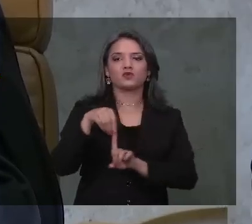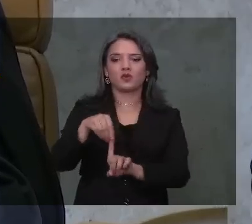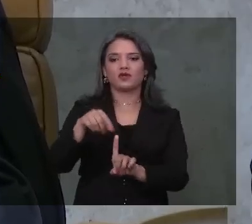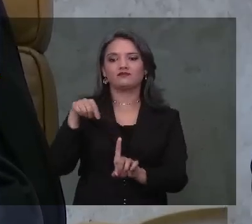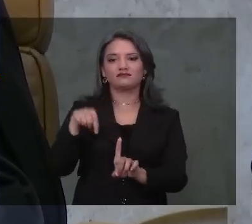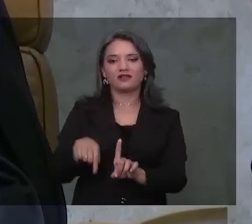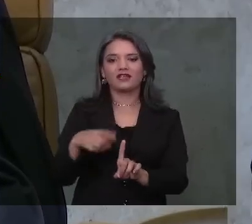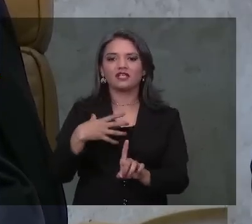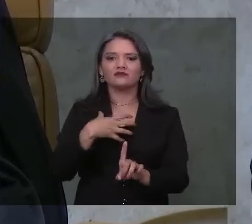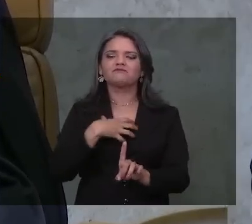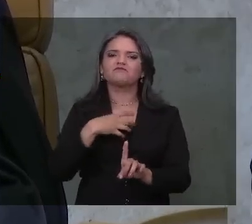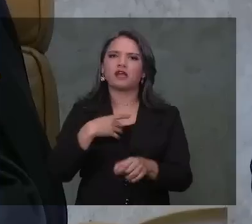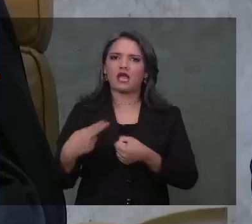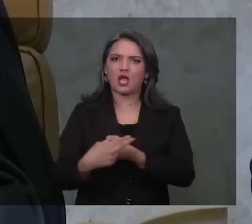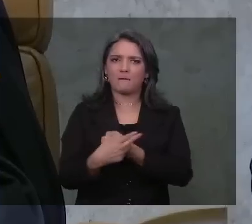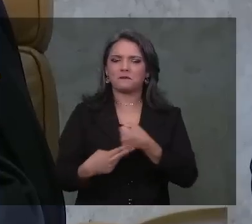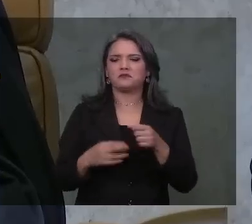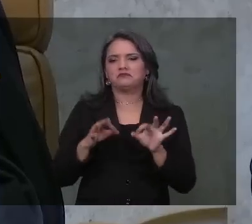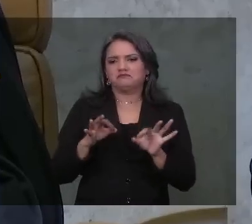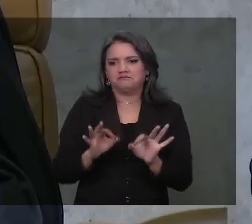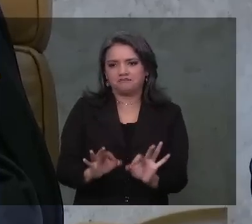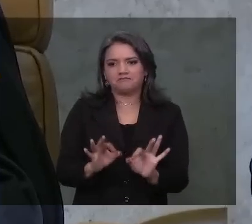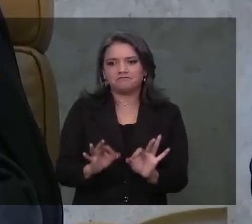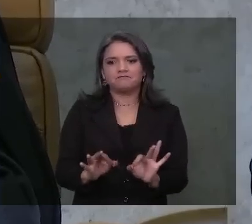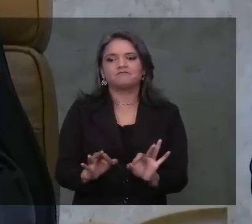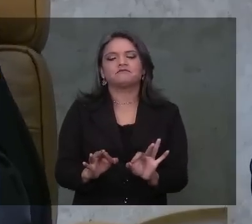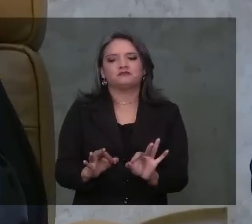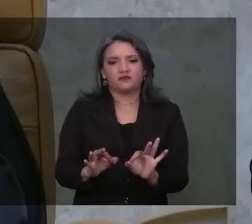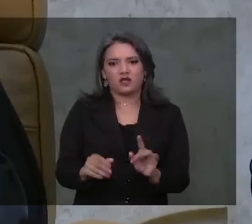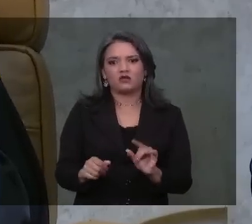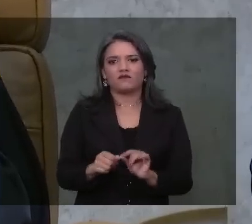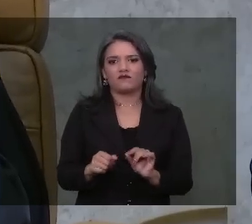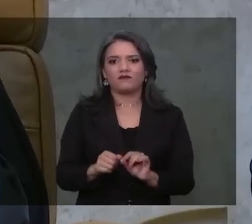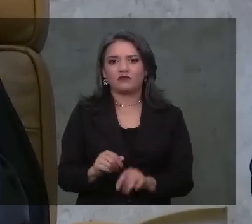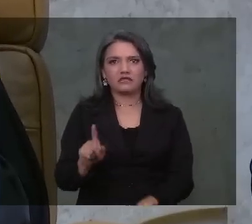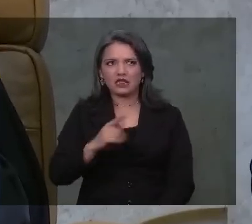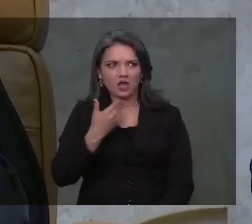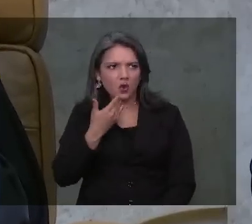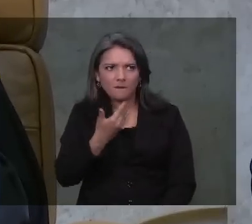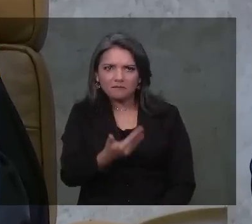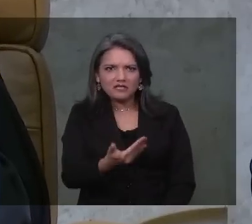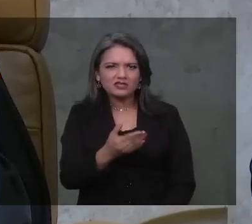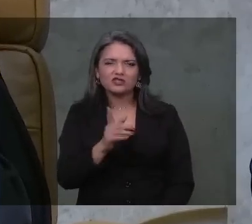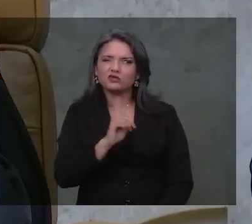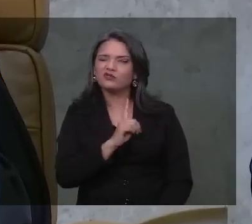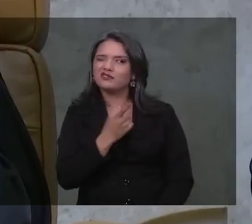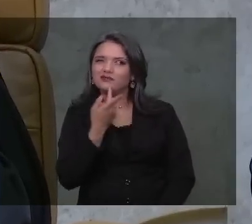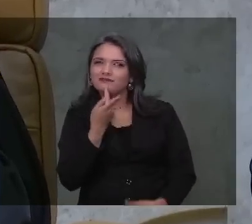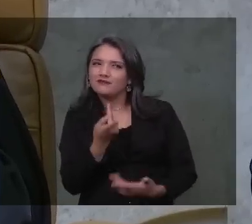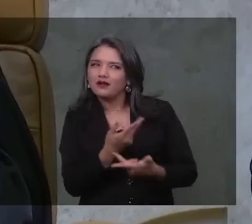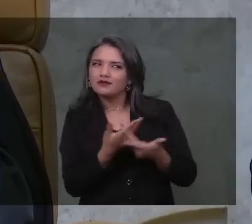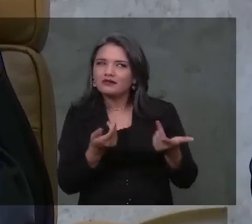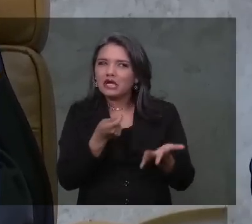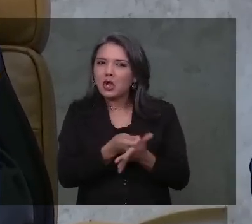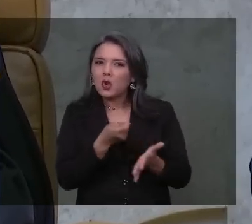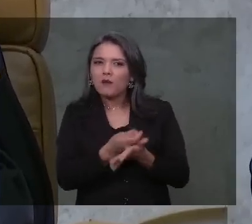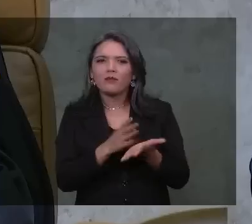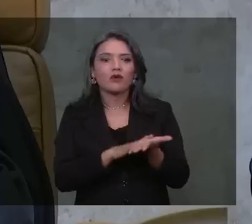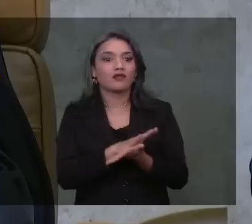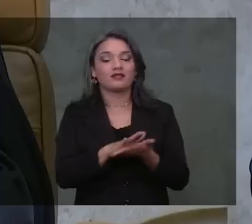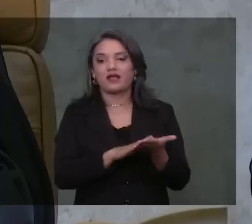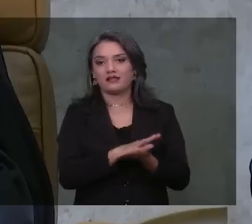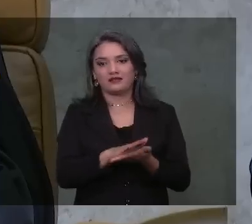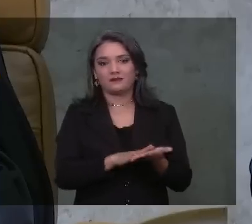forma mais republicana que um presidente pode agir. Não pediu, não insinuou, não cobrou.